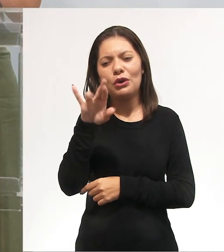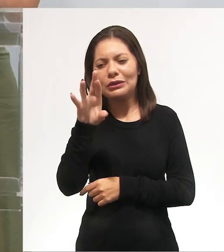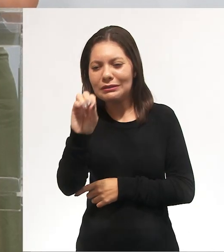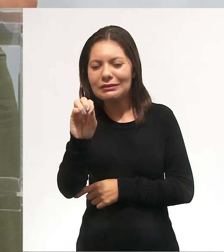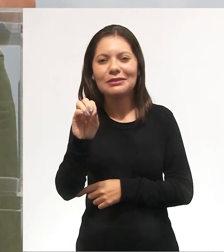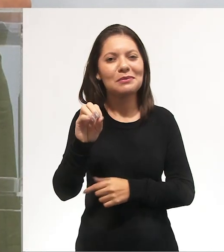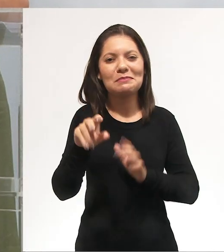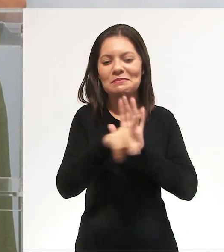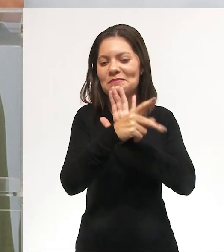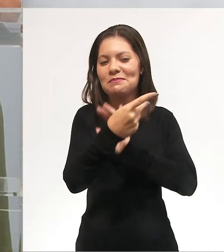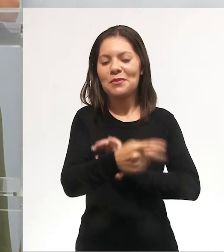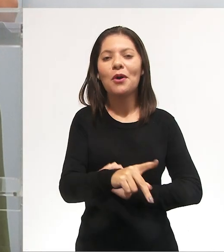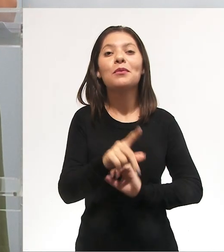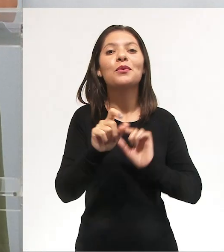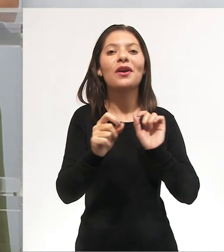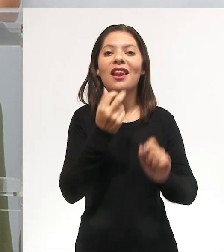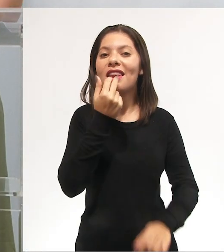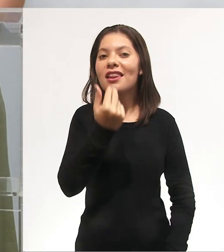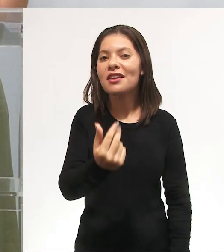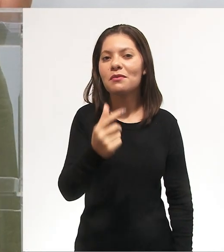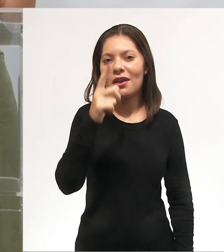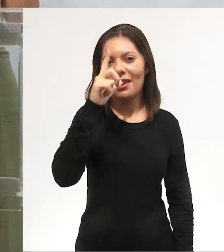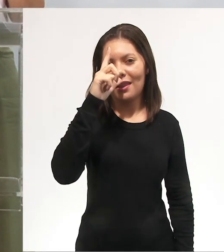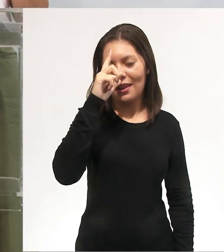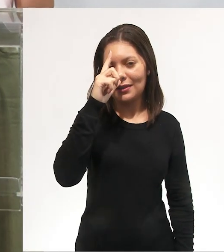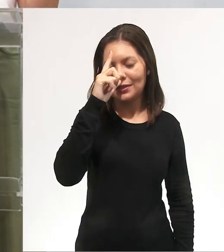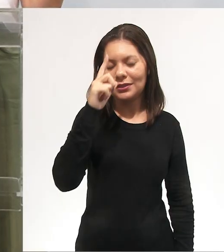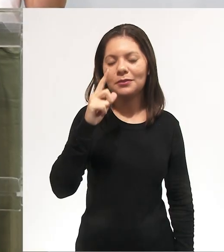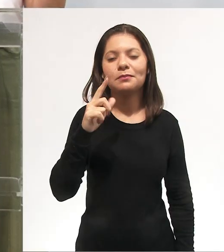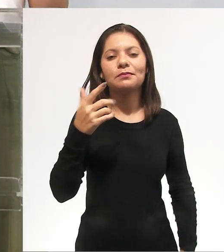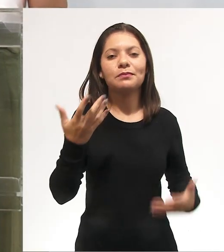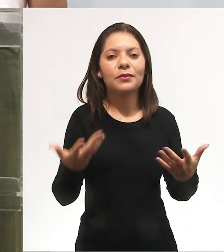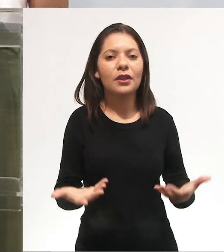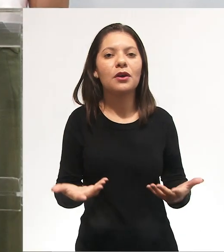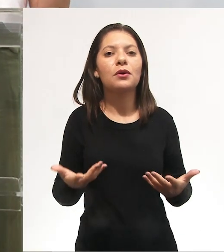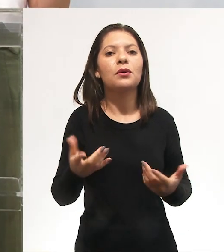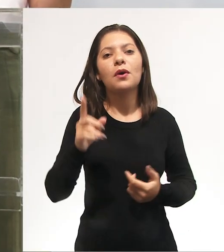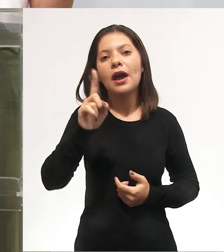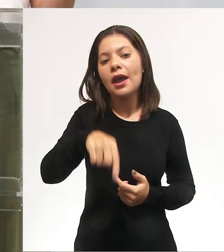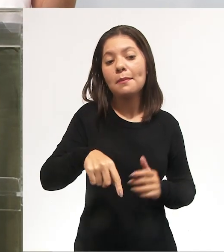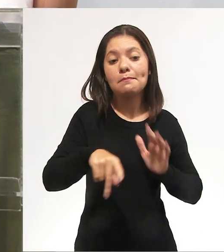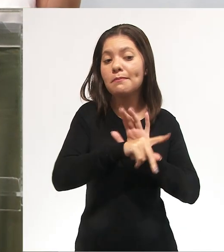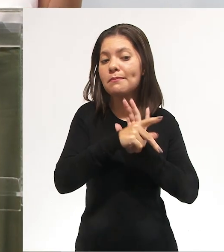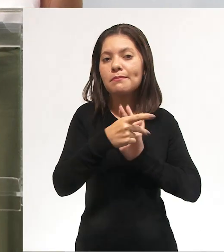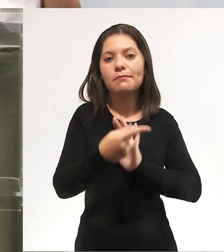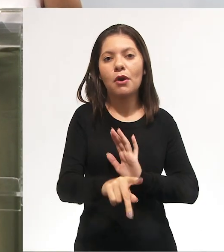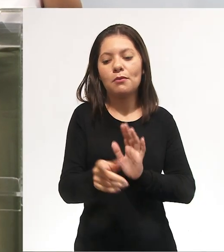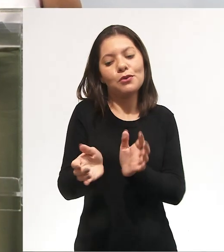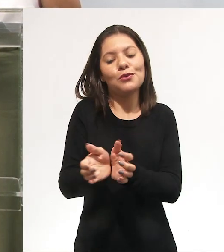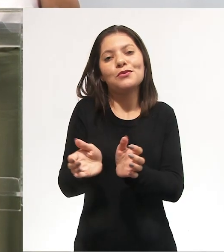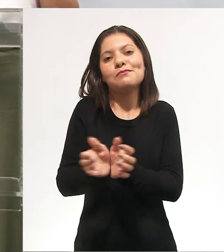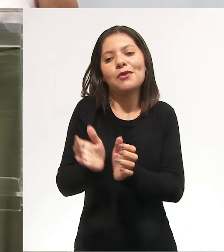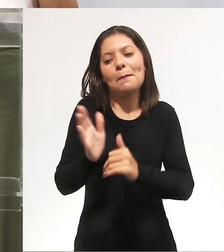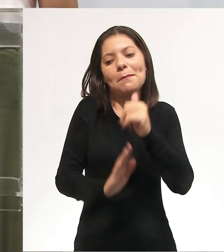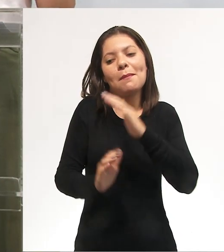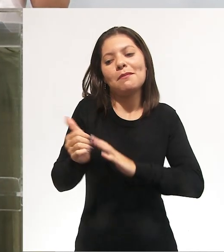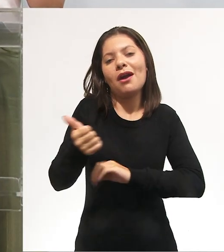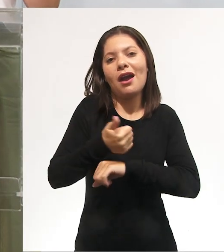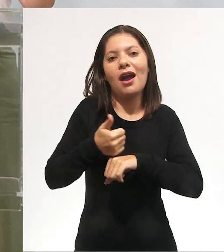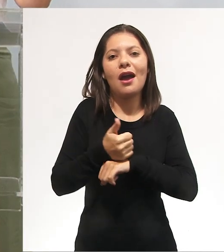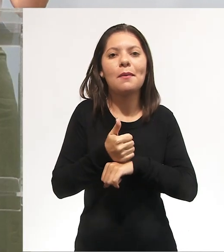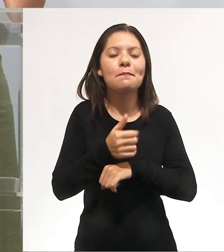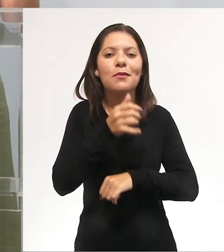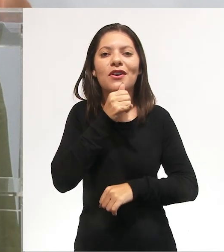dessas expressões advindas do latim, então são ou não, né, mas que são específicas lá, por exemplo,